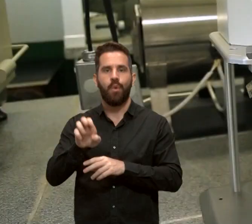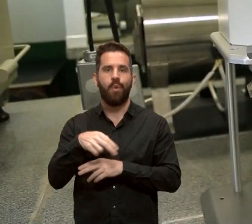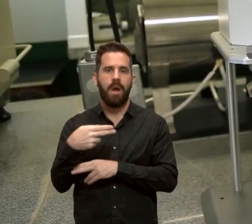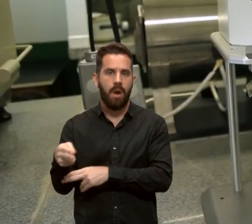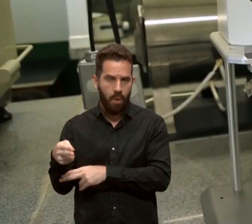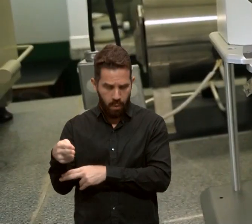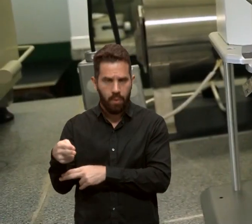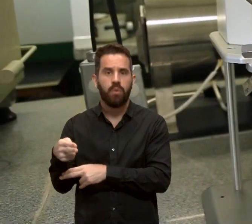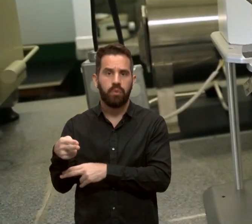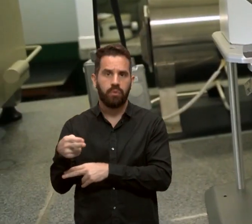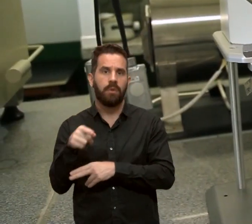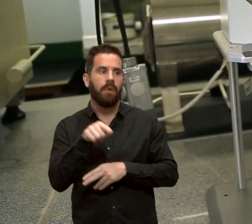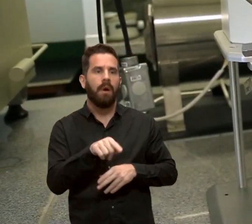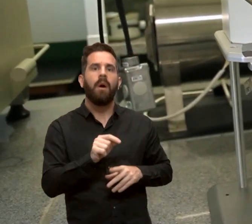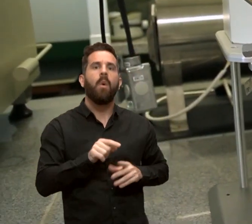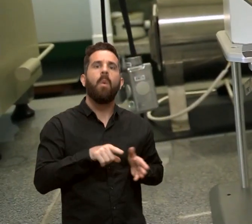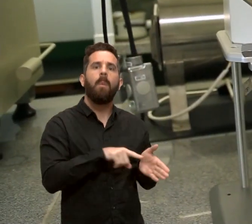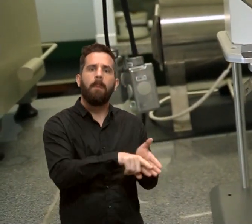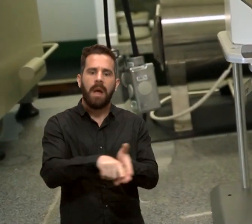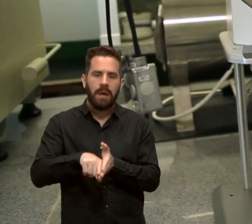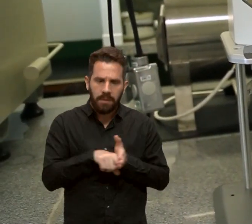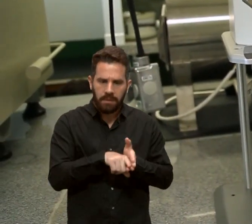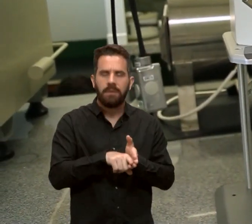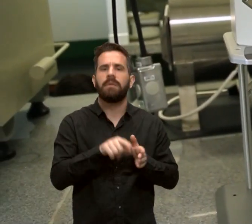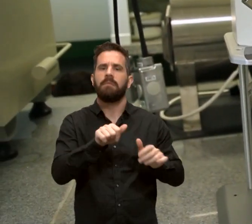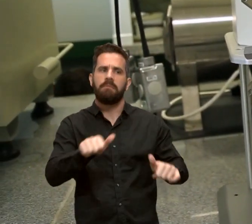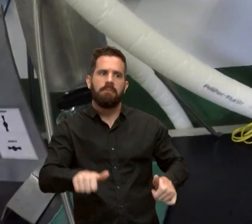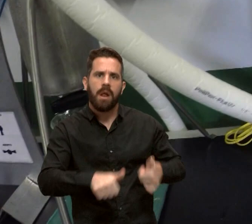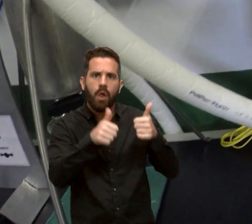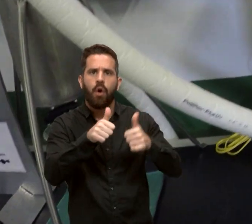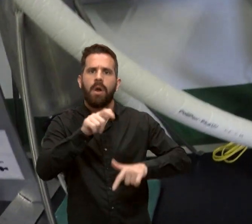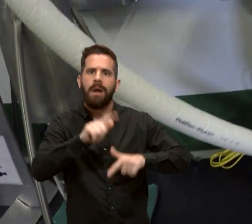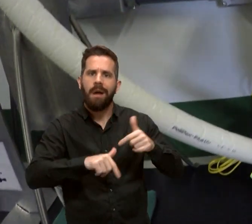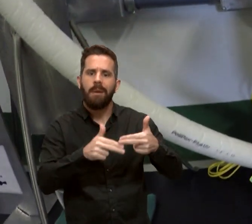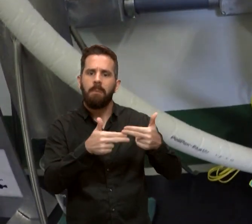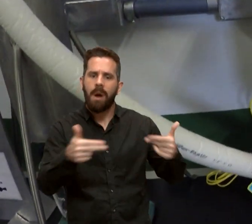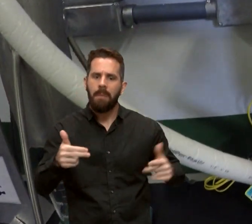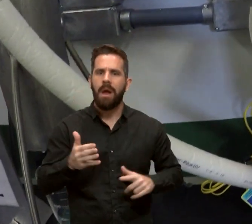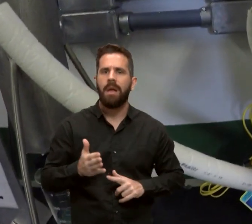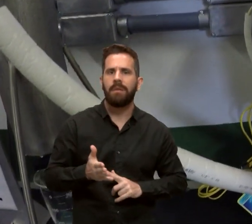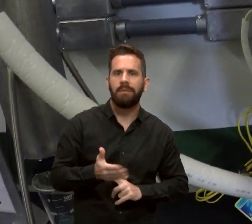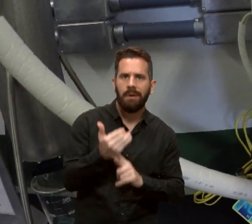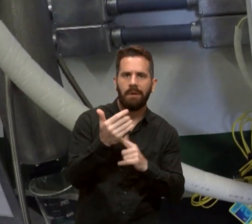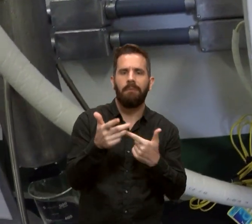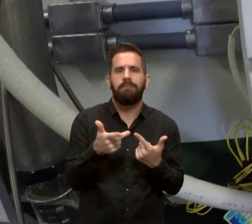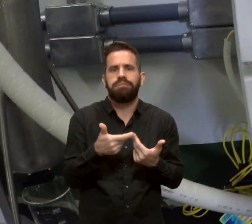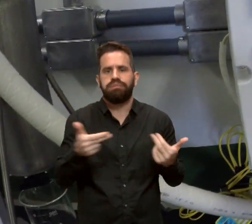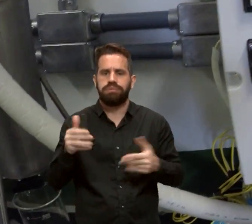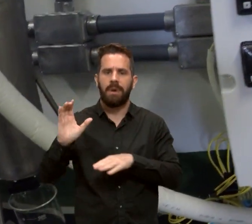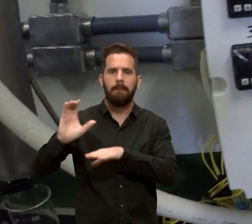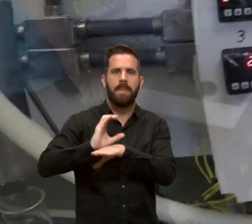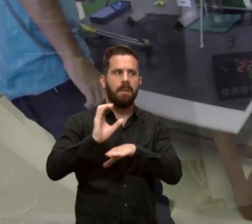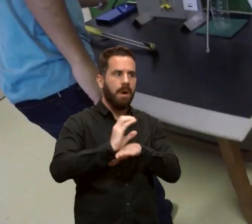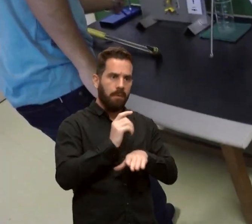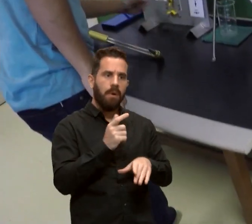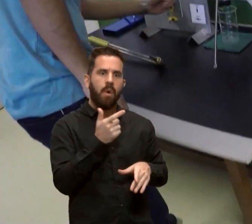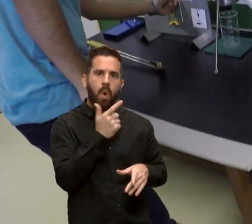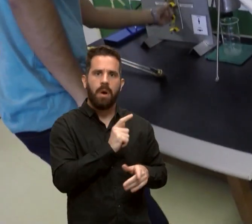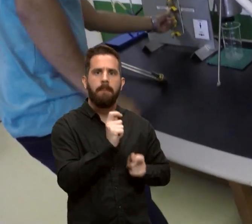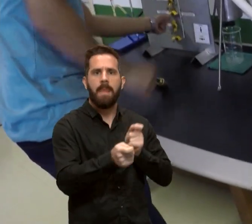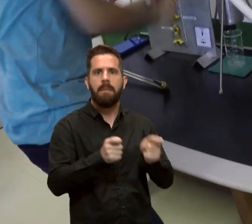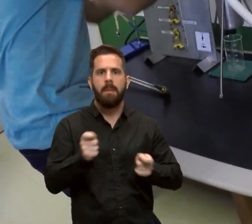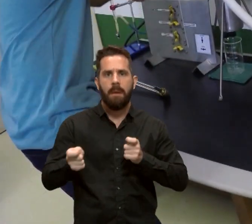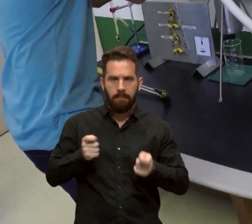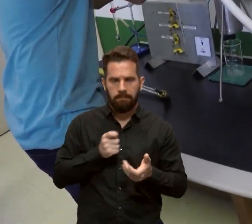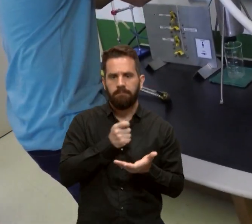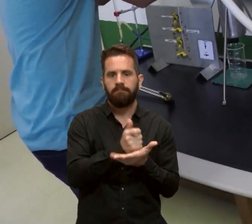aplicado na melhoria da infraestrutura de pesquisa da instituição, com a instalação de equipamentos e recursos científicos e